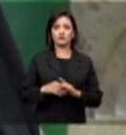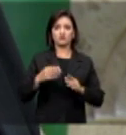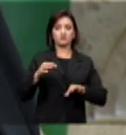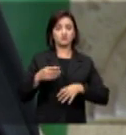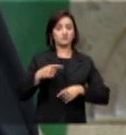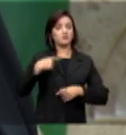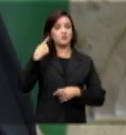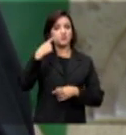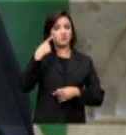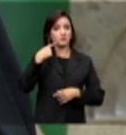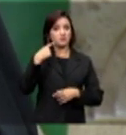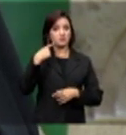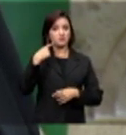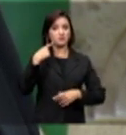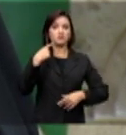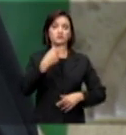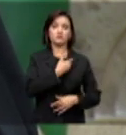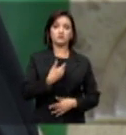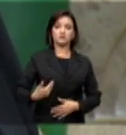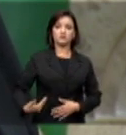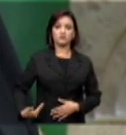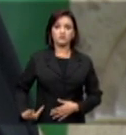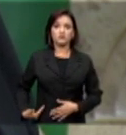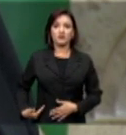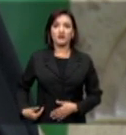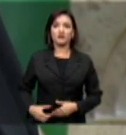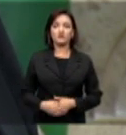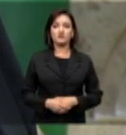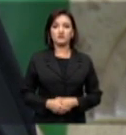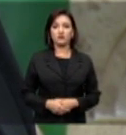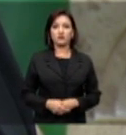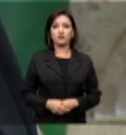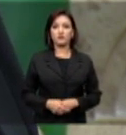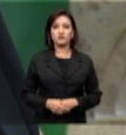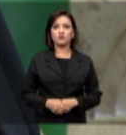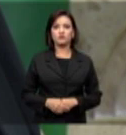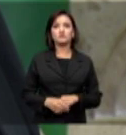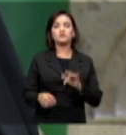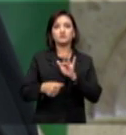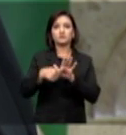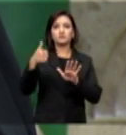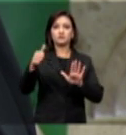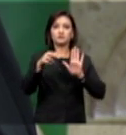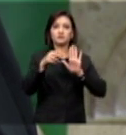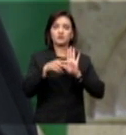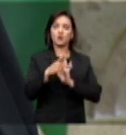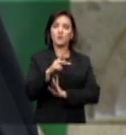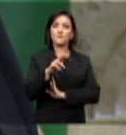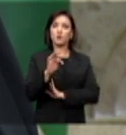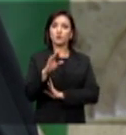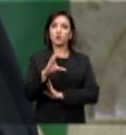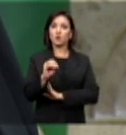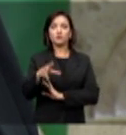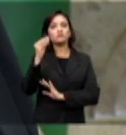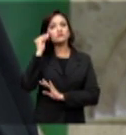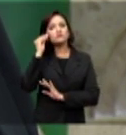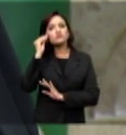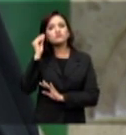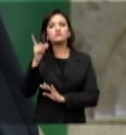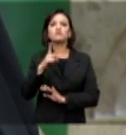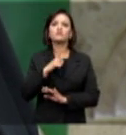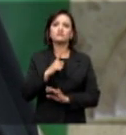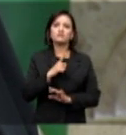ferroviário. Este primeiro protocolo de entendimento praticamente exauriu os fundamentos jurídicos e